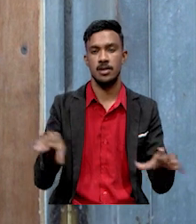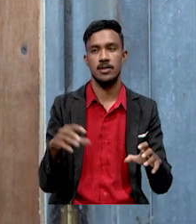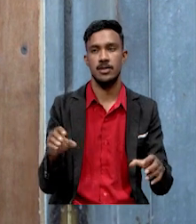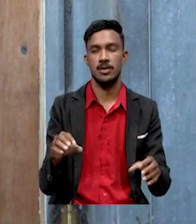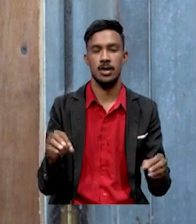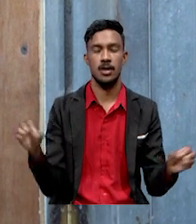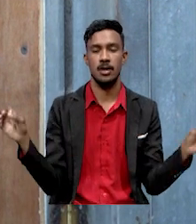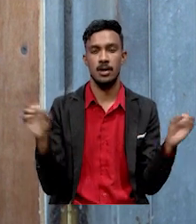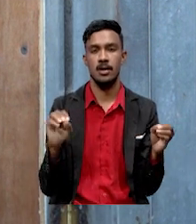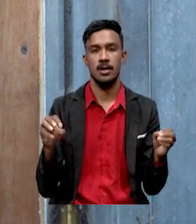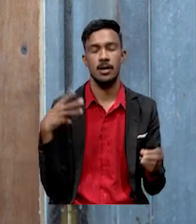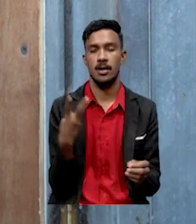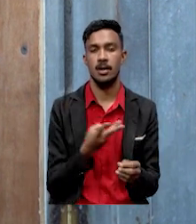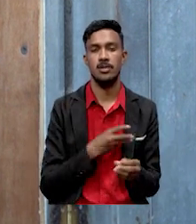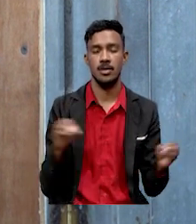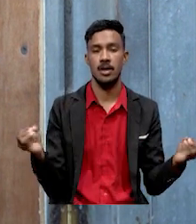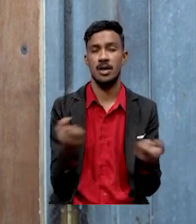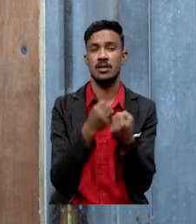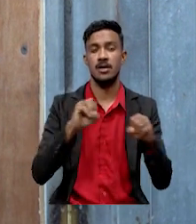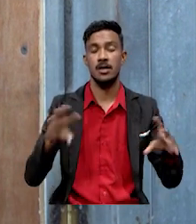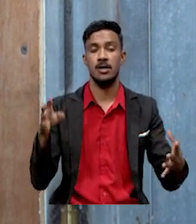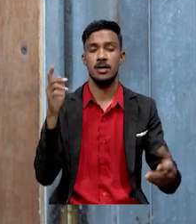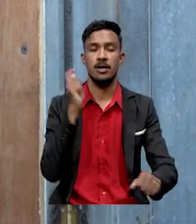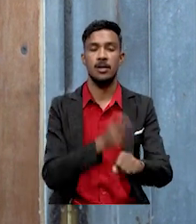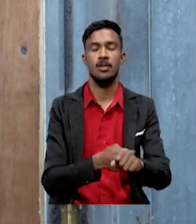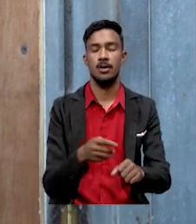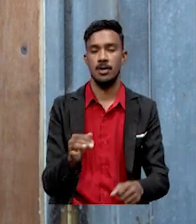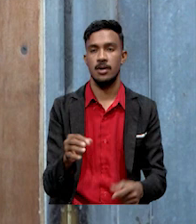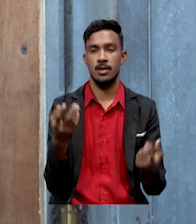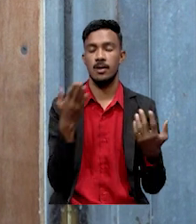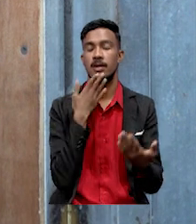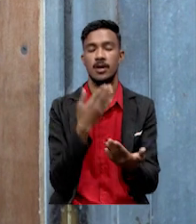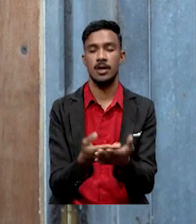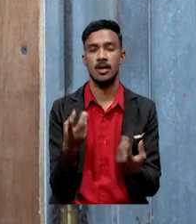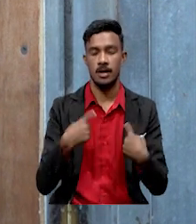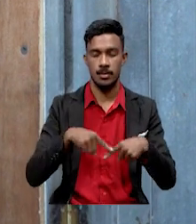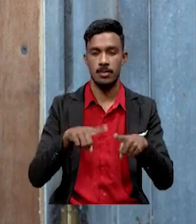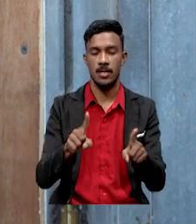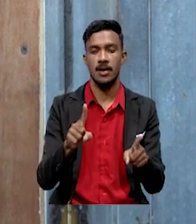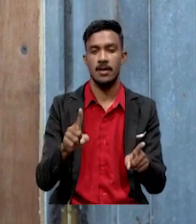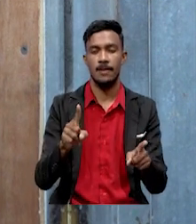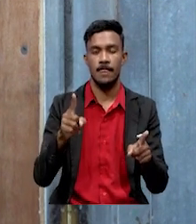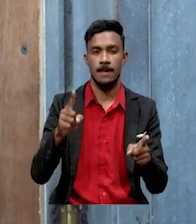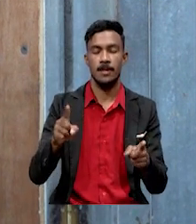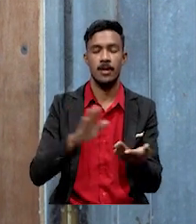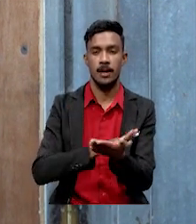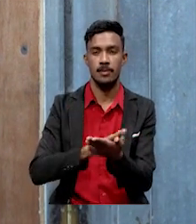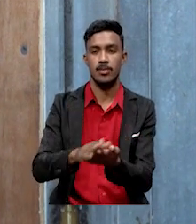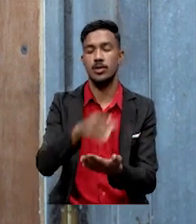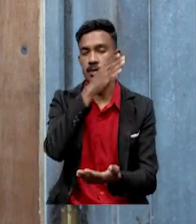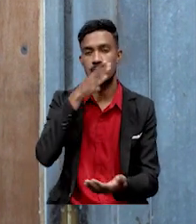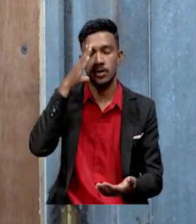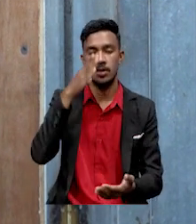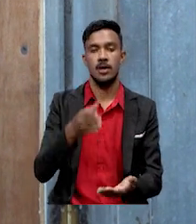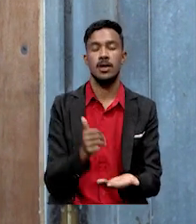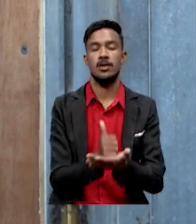nelaia, então itamos la gasta tempo. Dekleu ita fila ba ajuda apa amasir hamos tos. Tamba iha